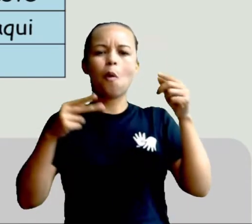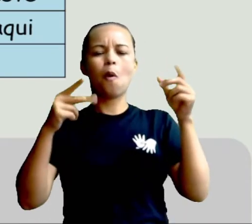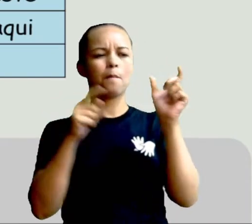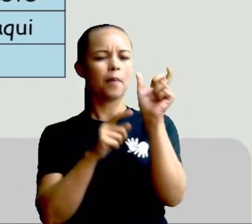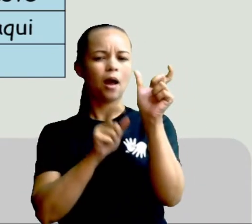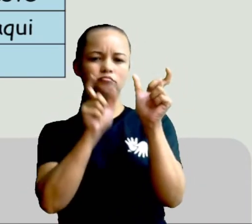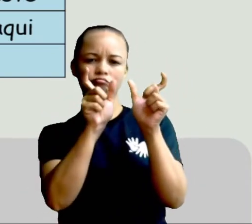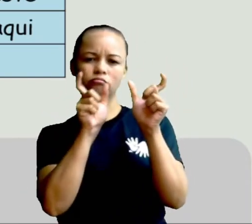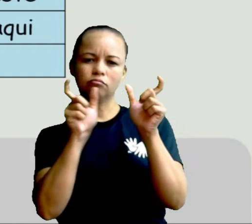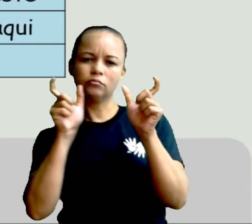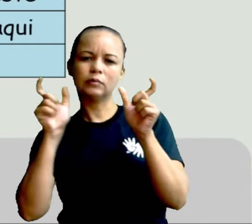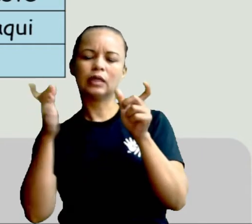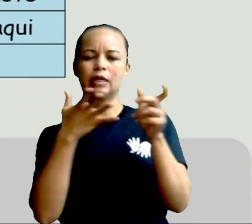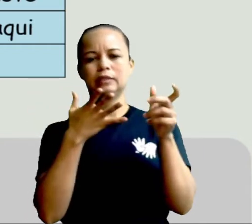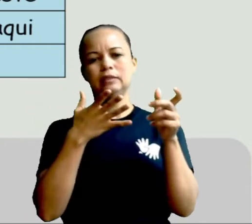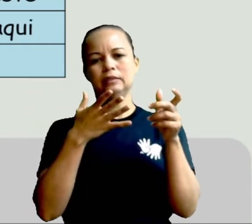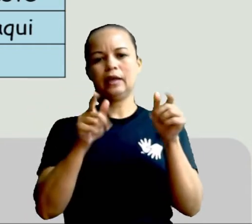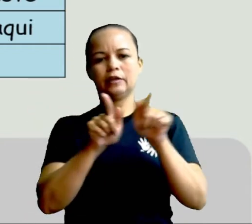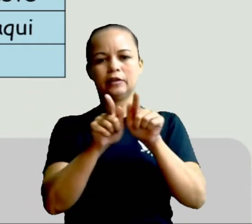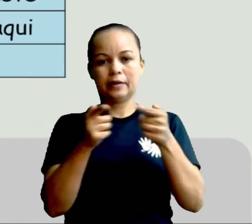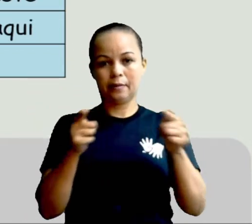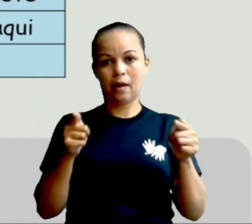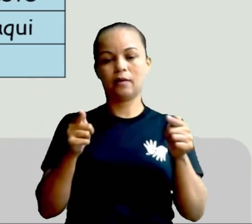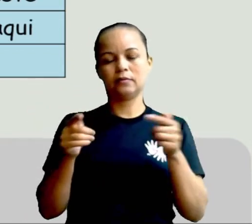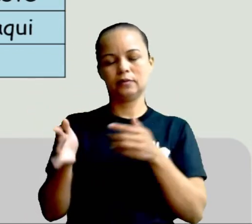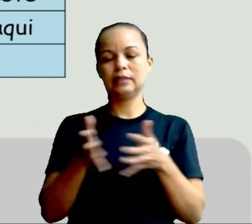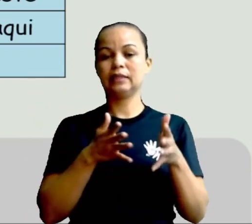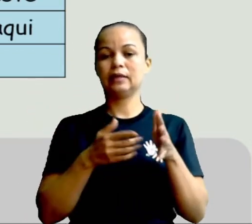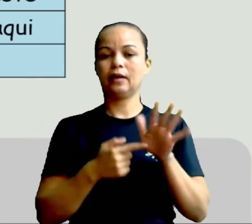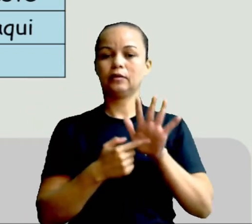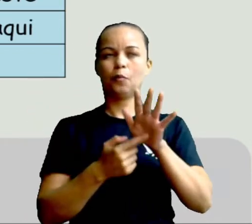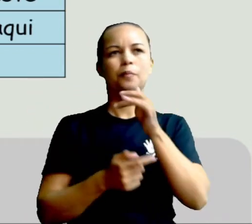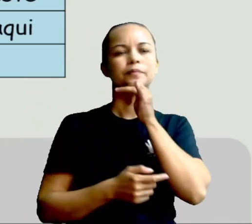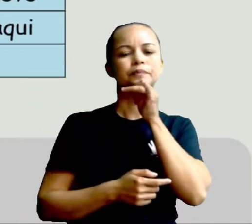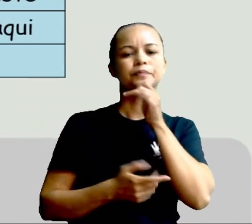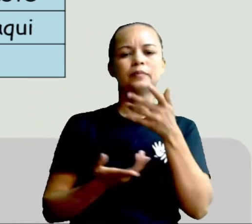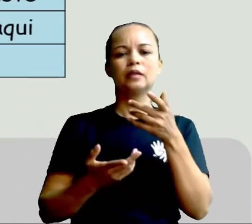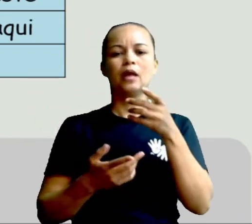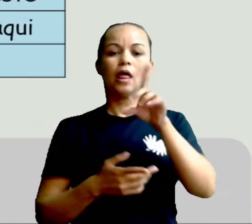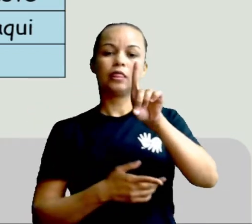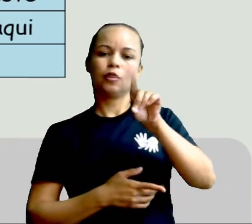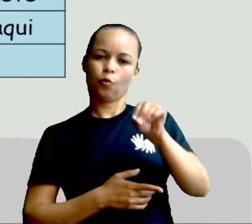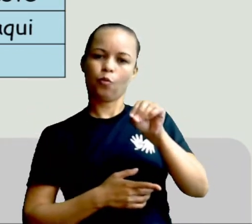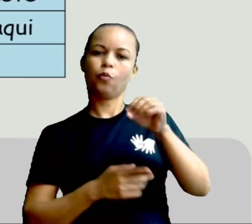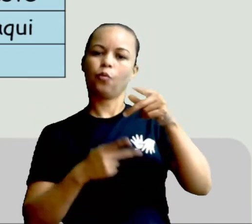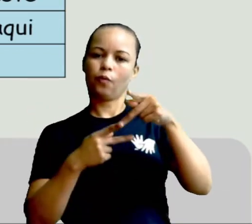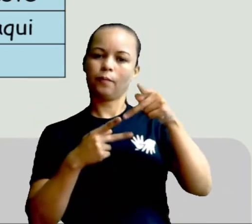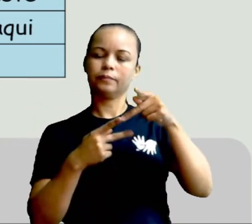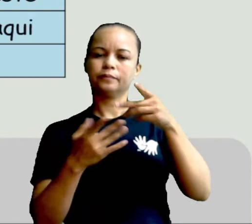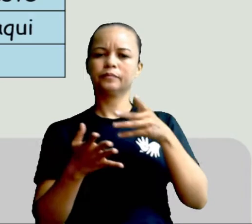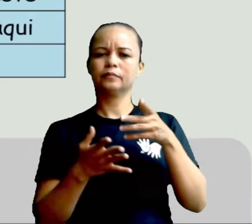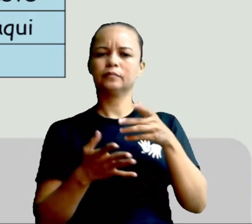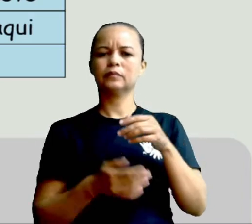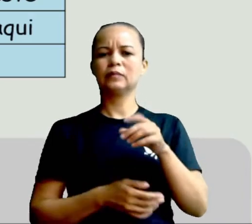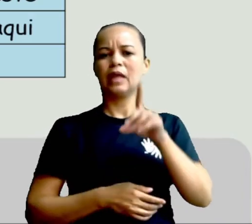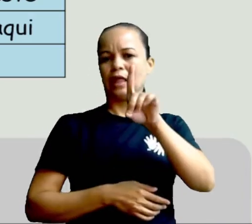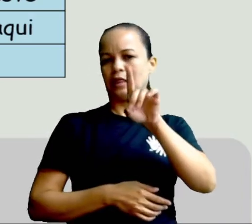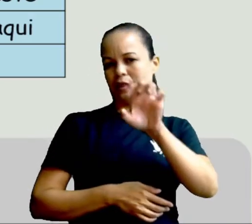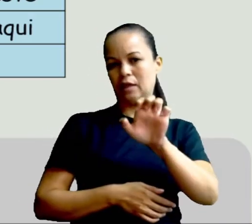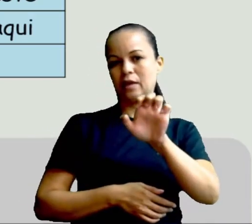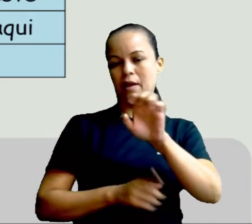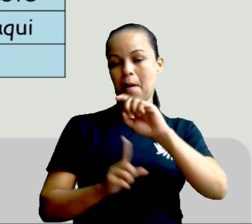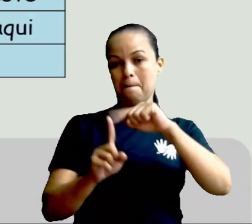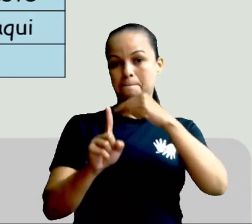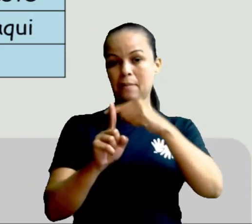com palavras aí de outras classes gramaticais. Por exemplo, a preposição aí do, temos o quê?